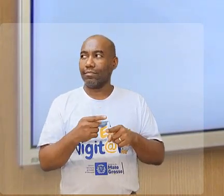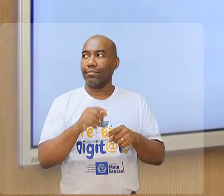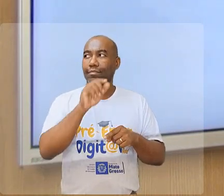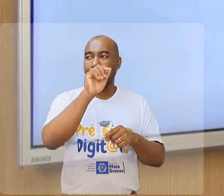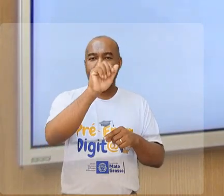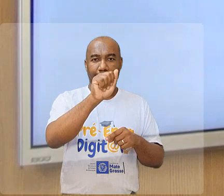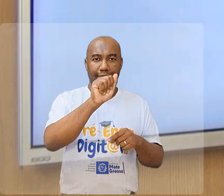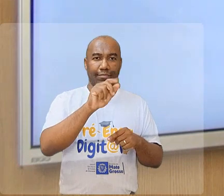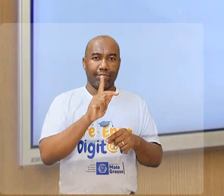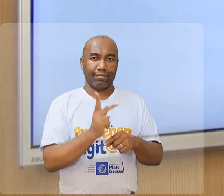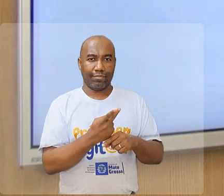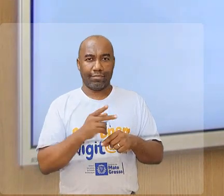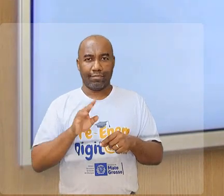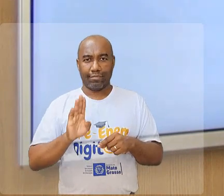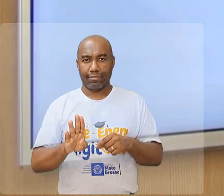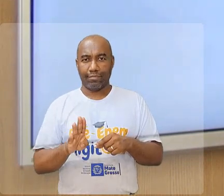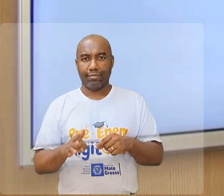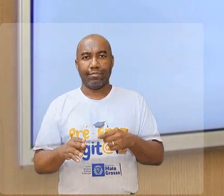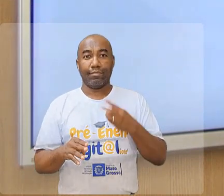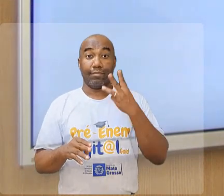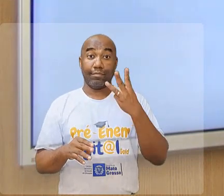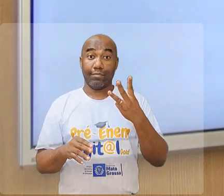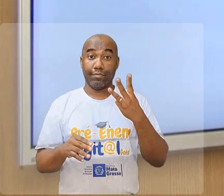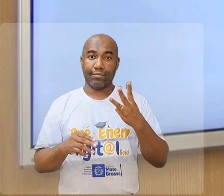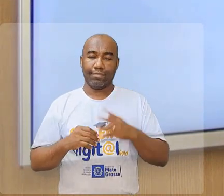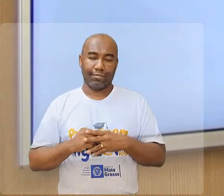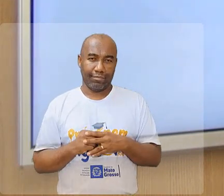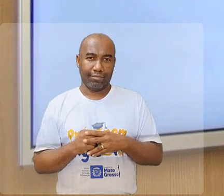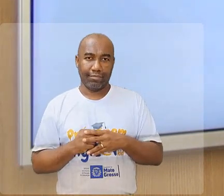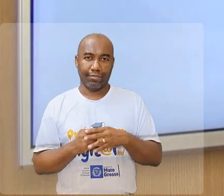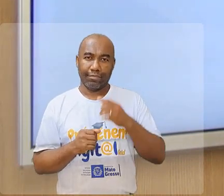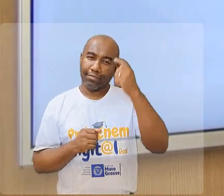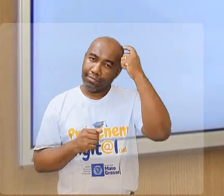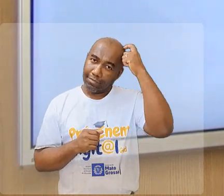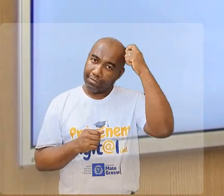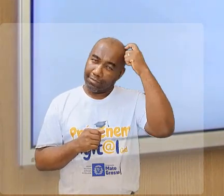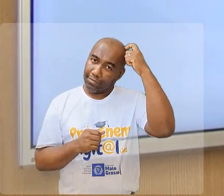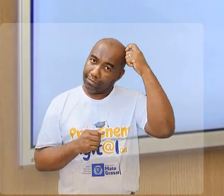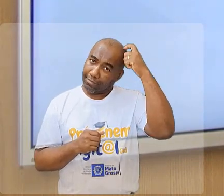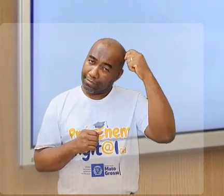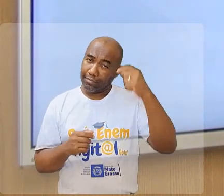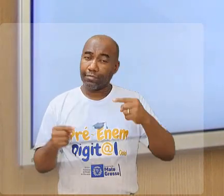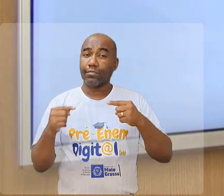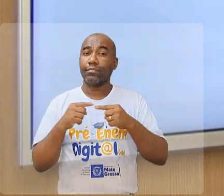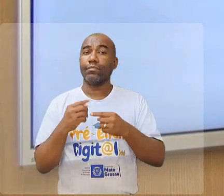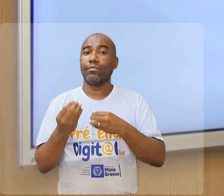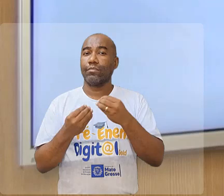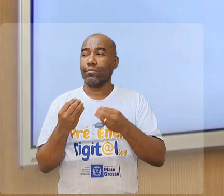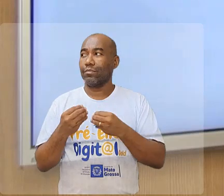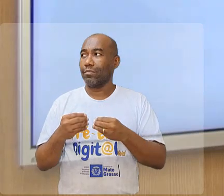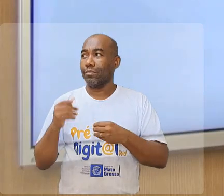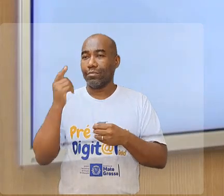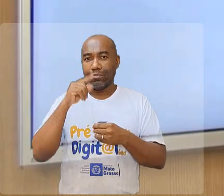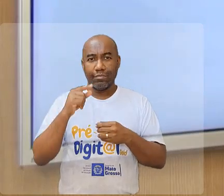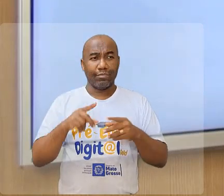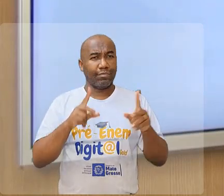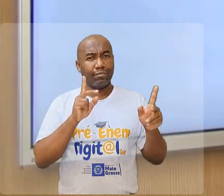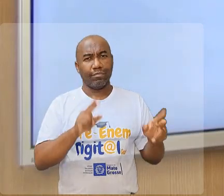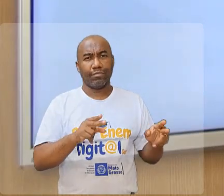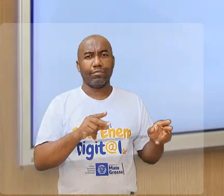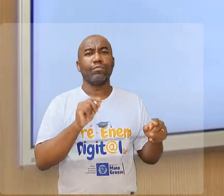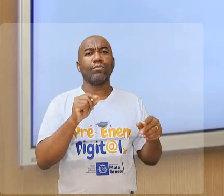triângulo que é o HB tenho três triângulos você não vai acreditar mas esses três triângulos são